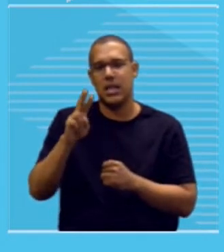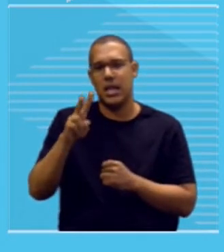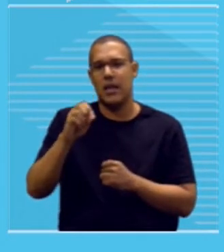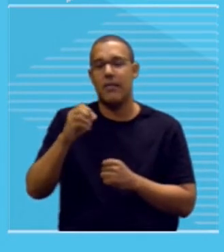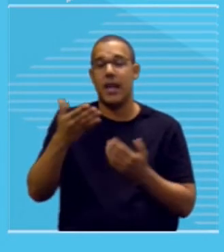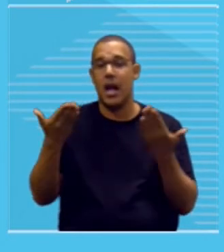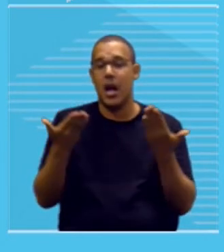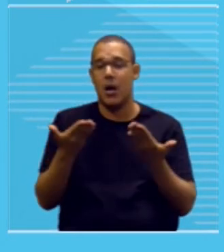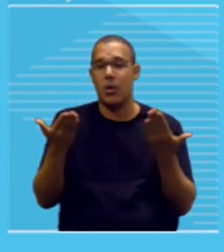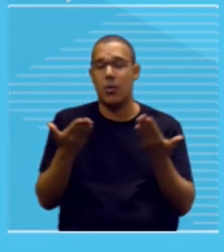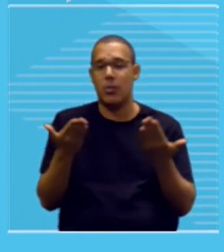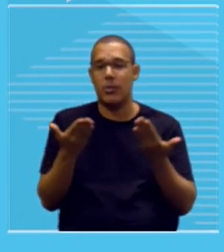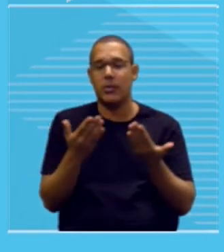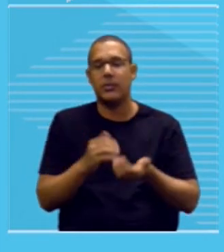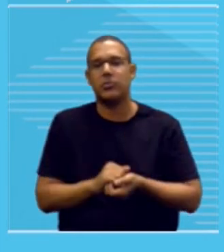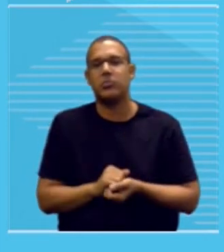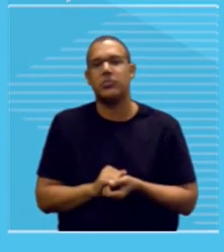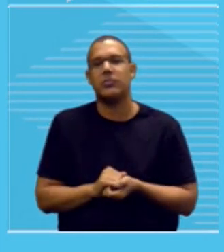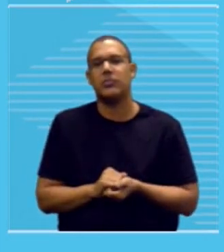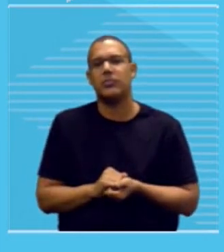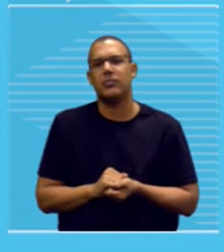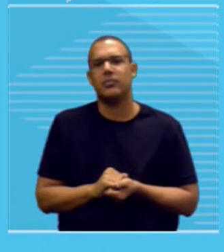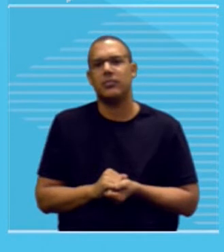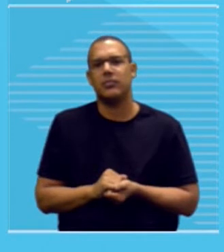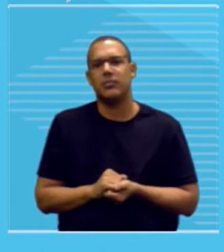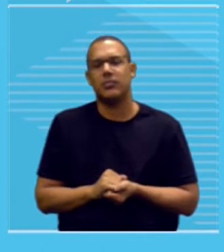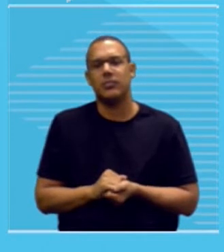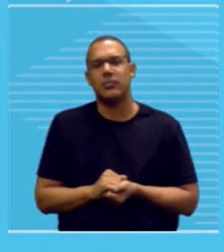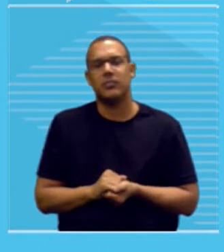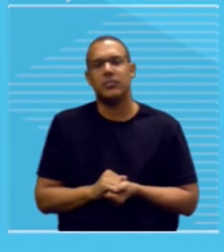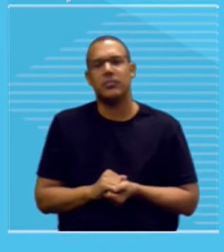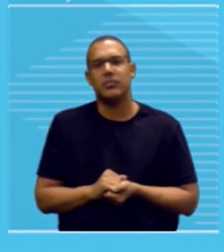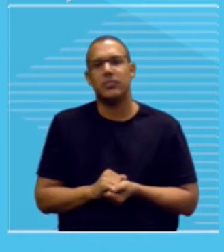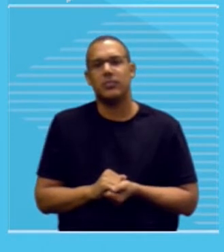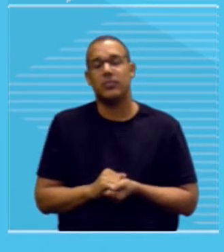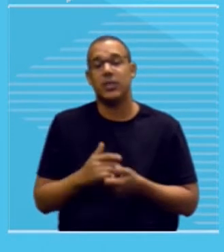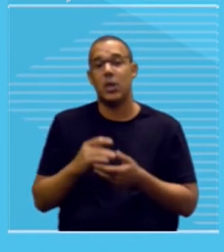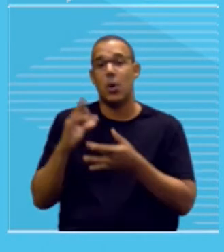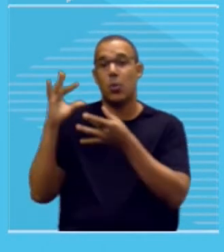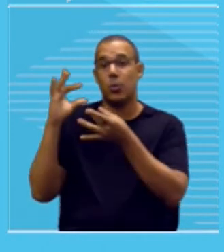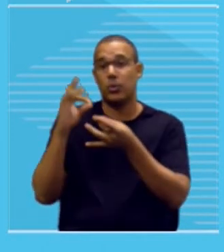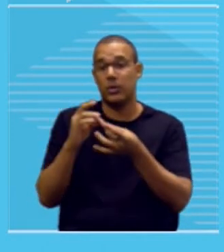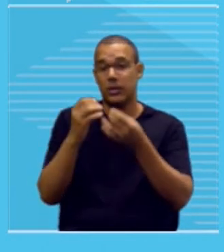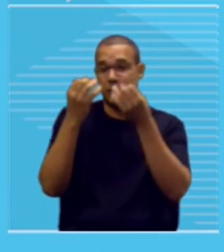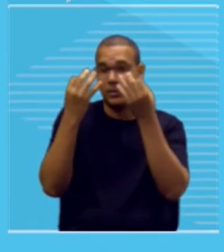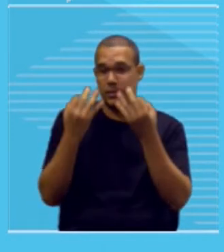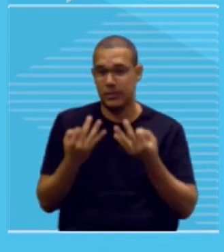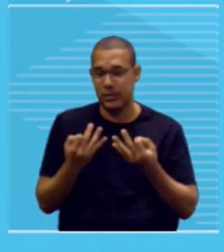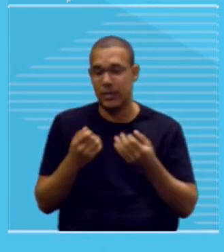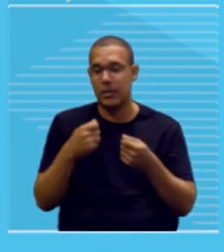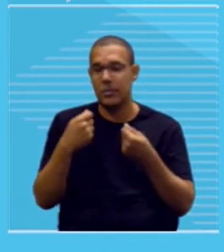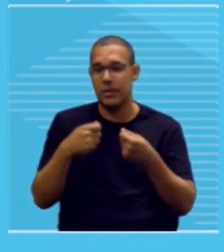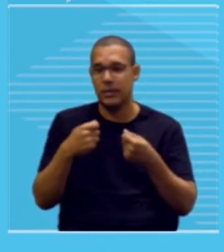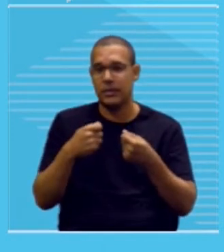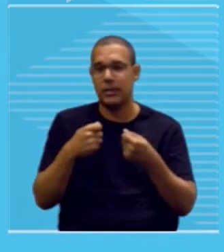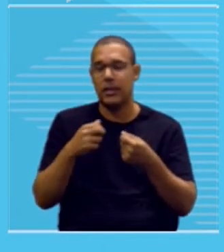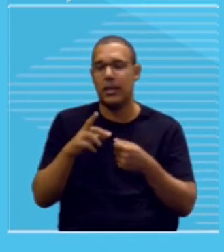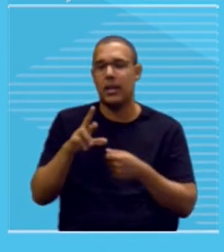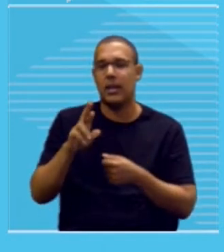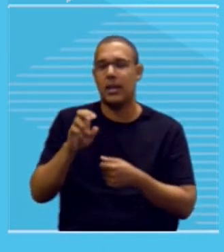agora preciso dizer que é da viagem não né o contexto já me diz que é para reservar